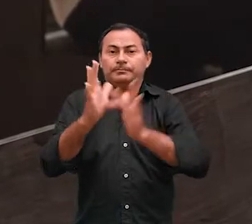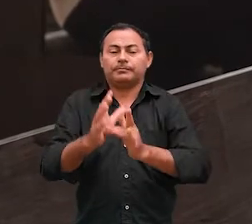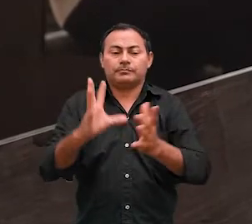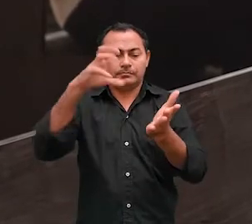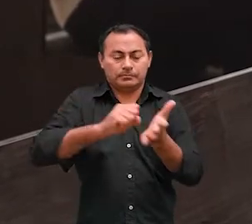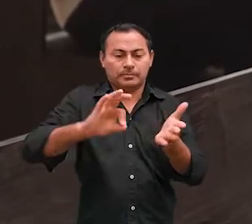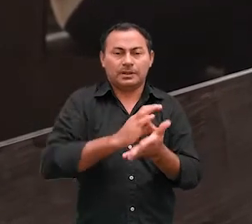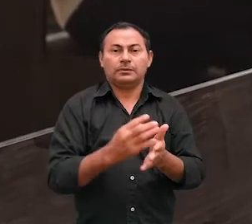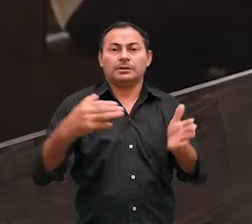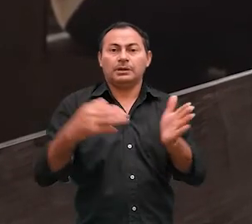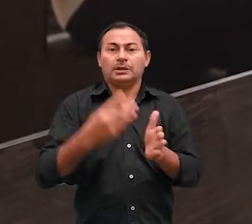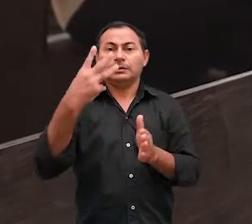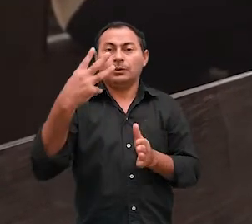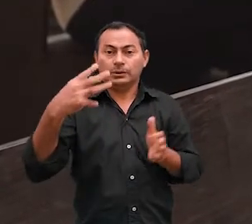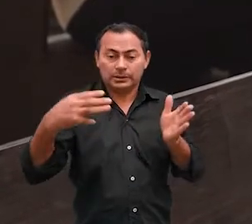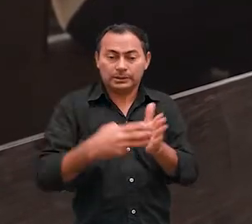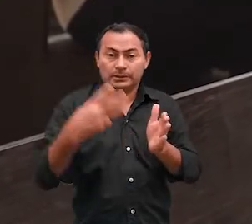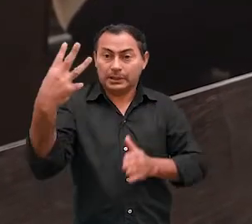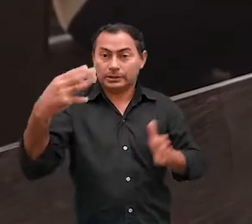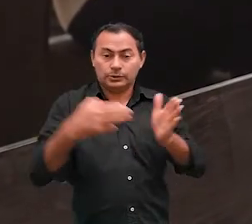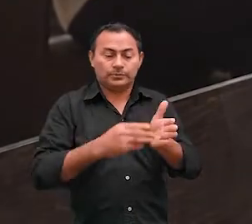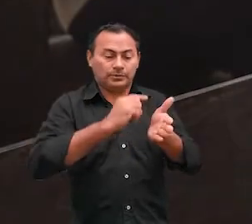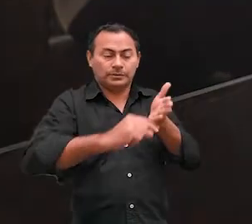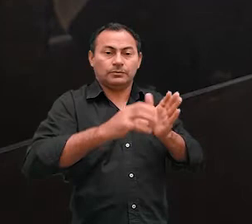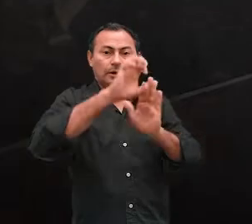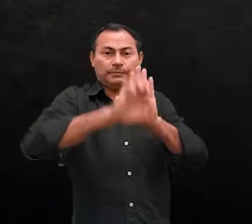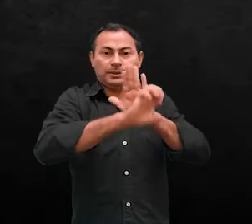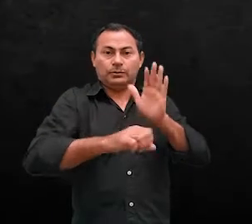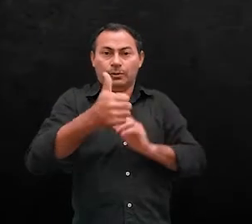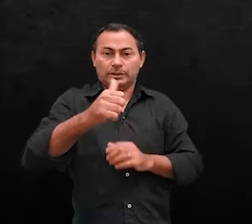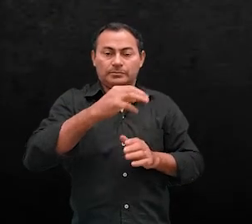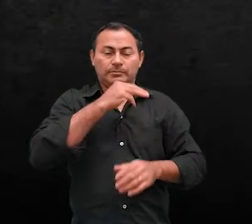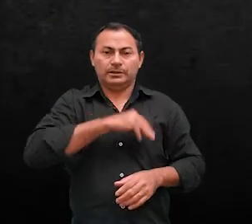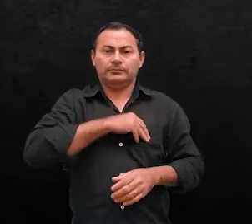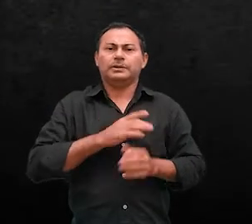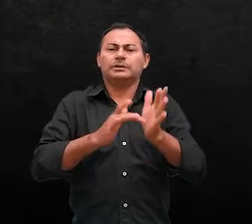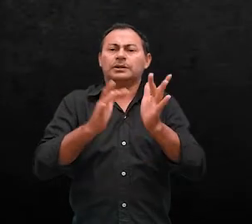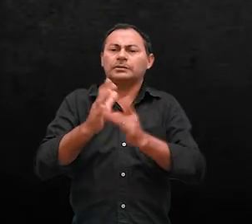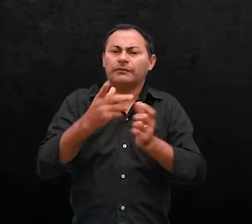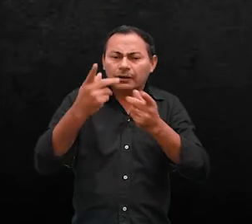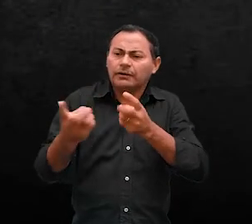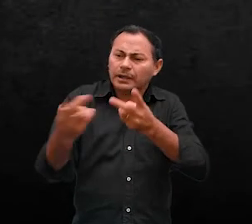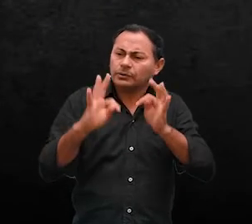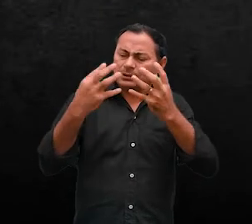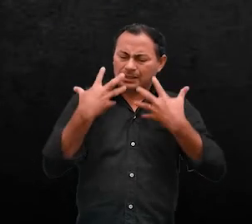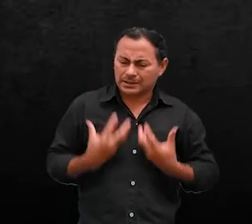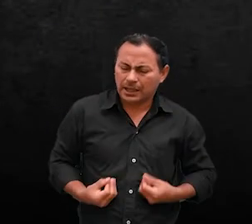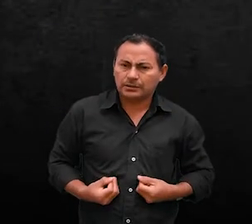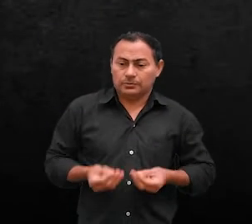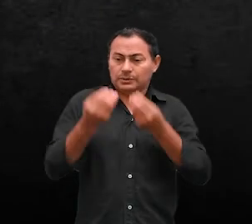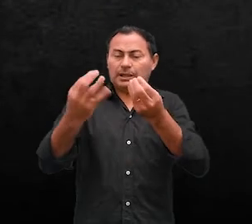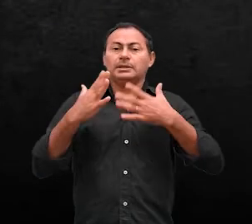de Jesus é registrado nos três últimos Versículos do Capítulo 11 de Mateus venham a mim todos os que estão cansados e sobrecarregados